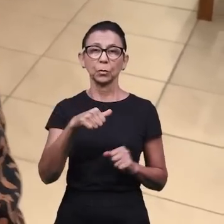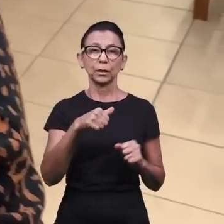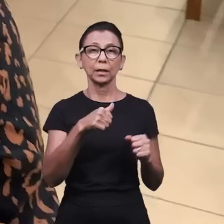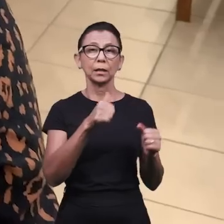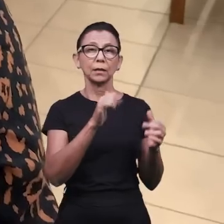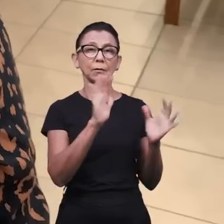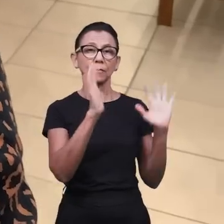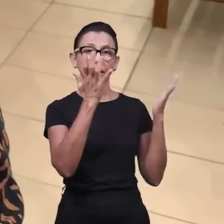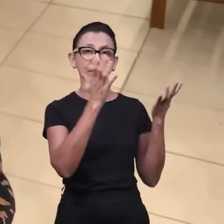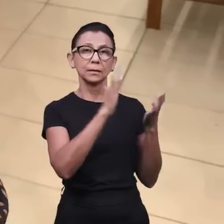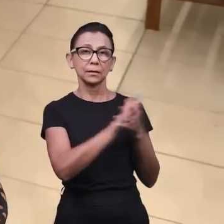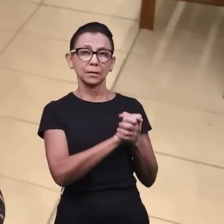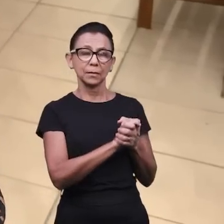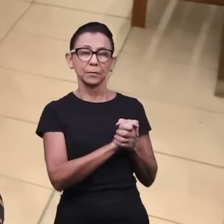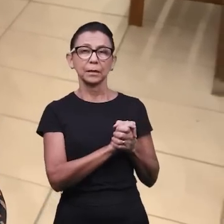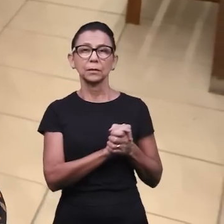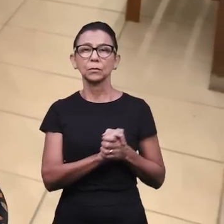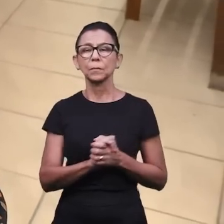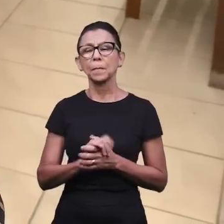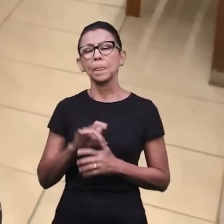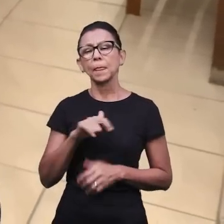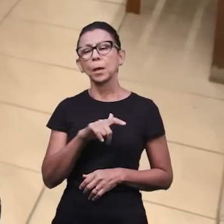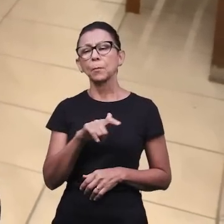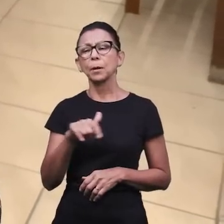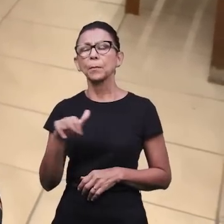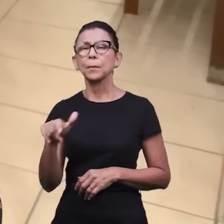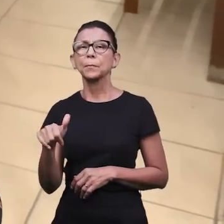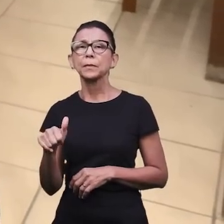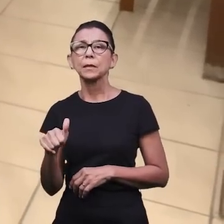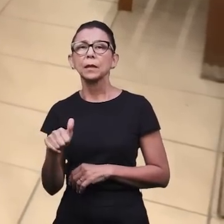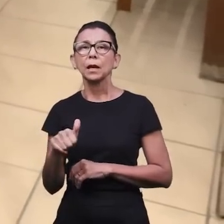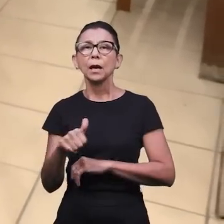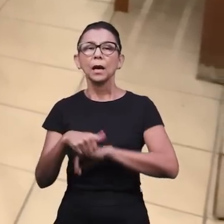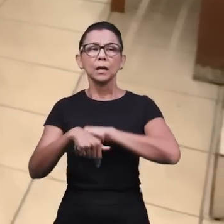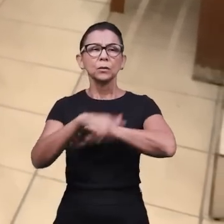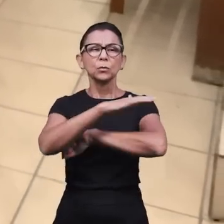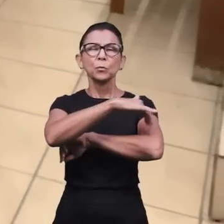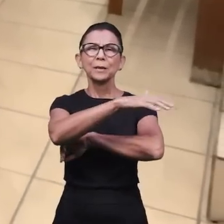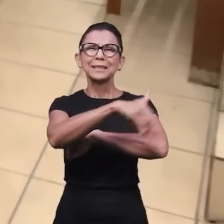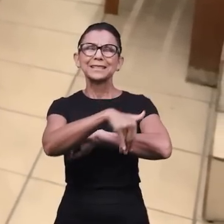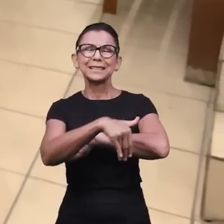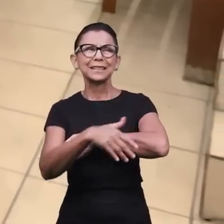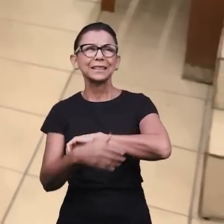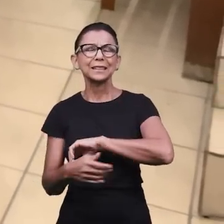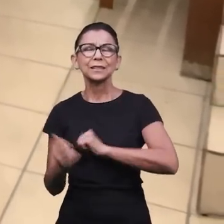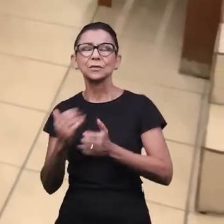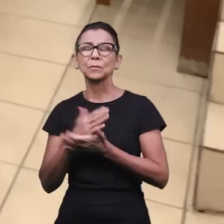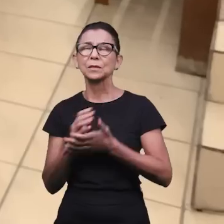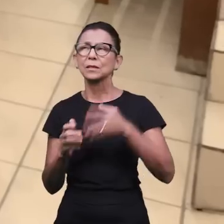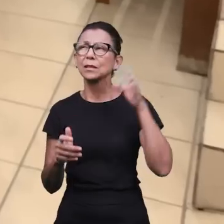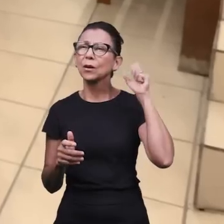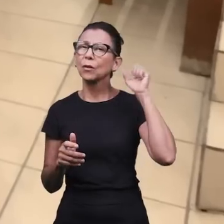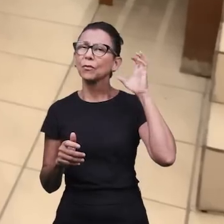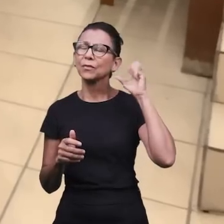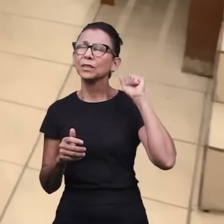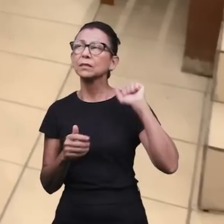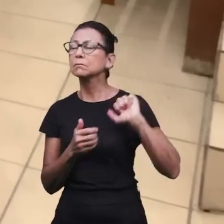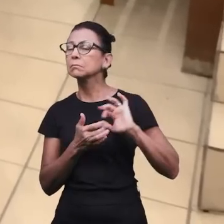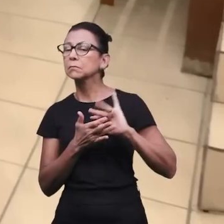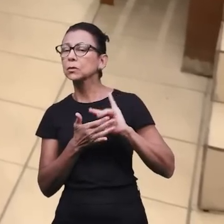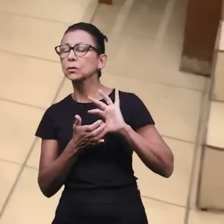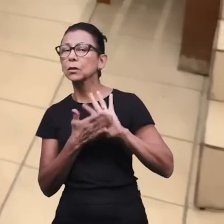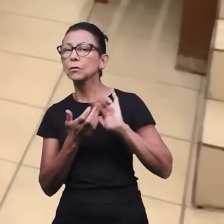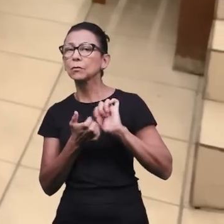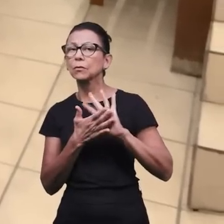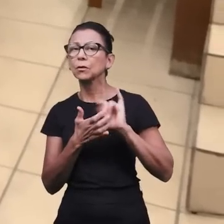nós, quando estávamos passando na esquina, começamos a ouvir louvores, uma música muito linda. E passamos aqui